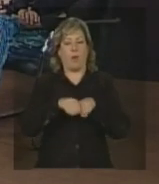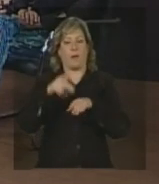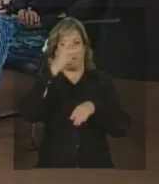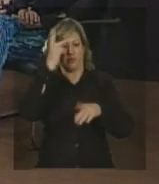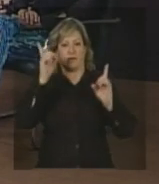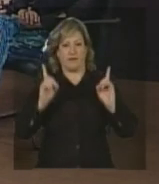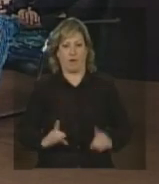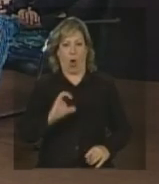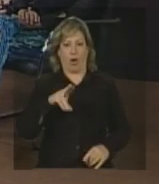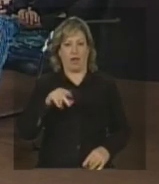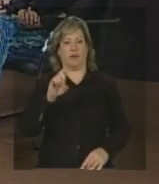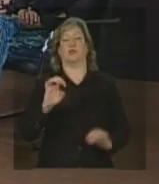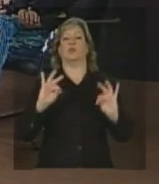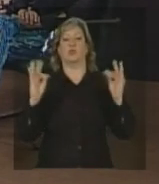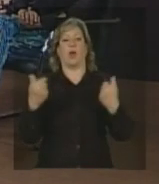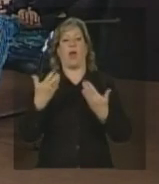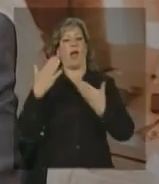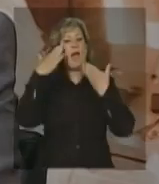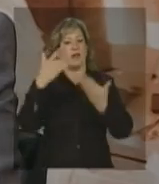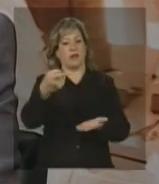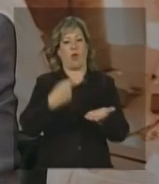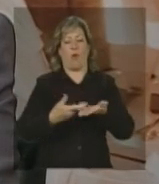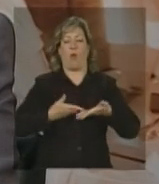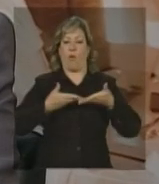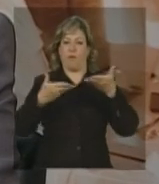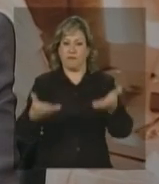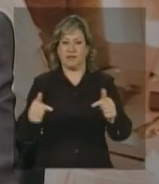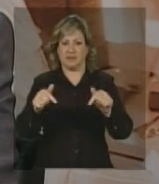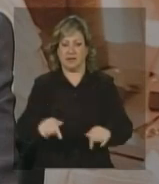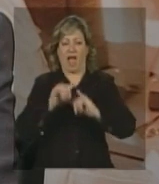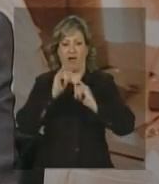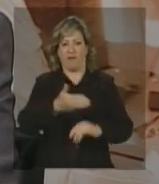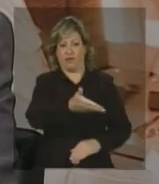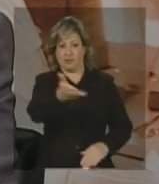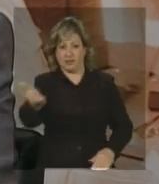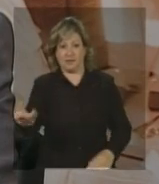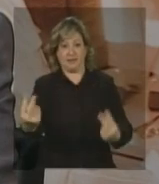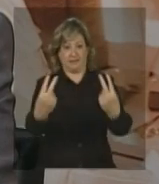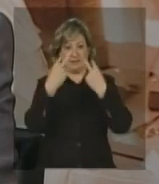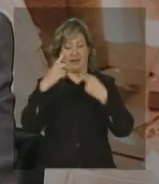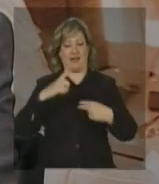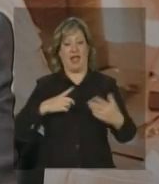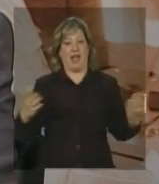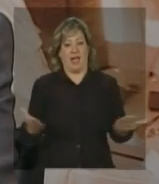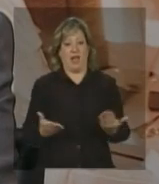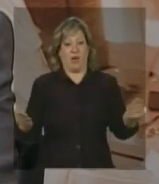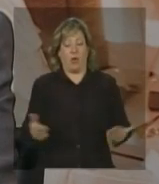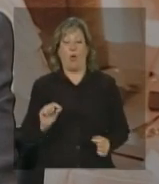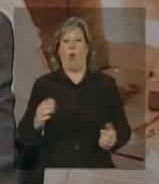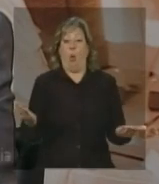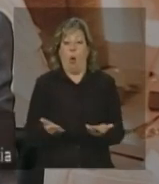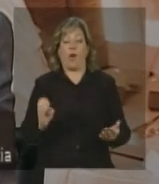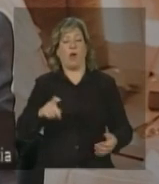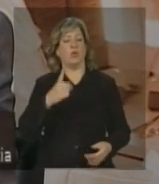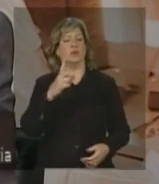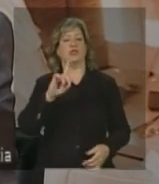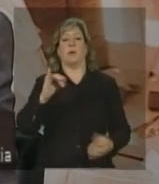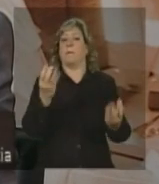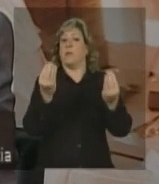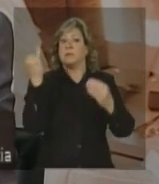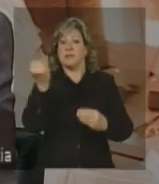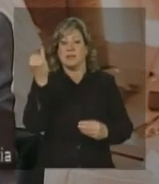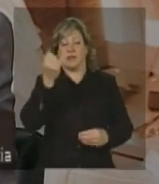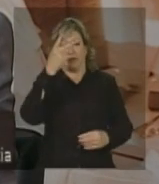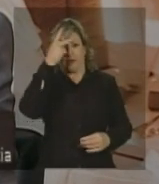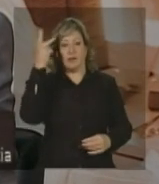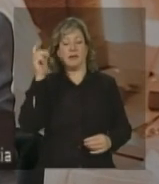com Deficiência, eu quero agradecer aqui o espaço, dizer aos senhores e às senhoras que nos assistem agora que hoje é um dia muito especial para as